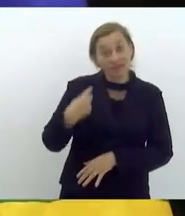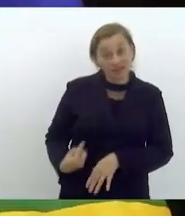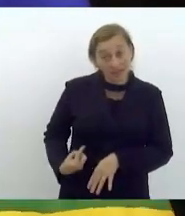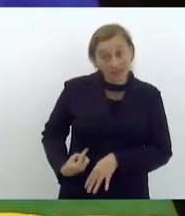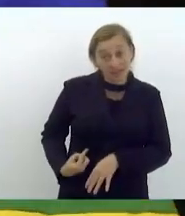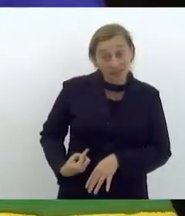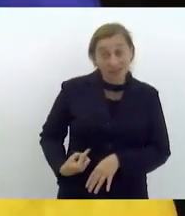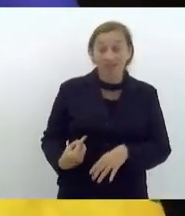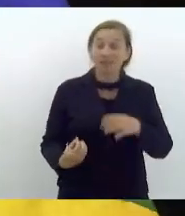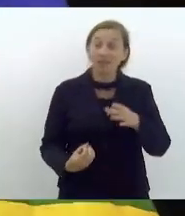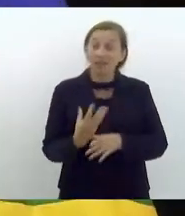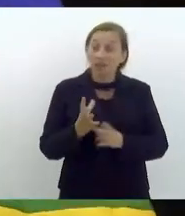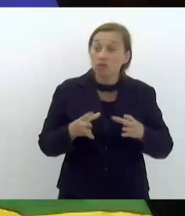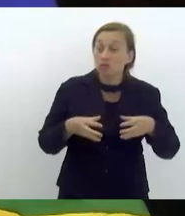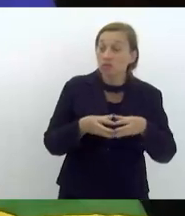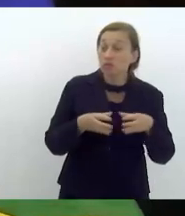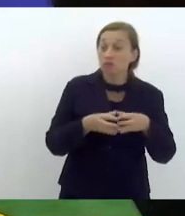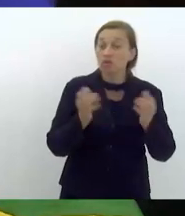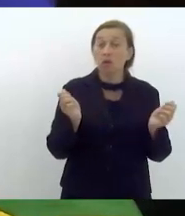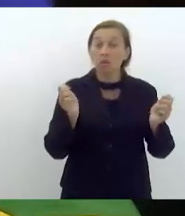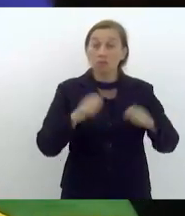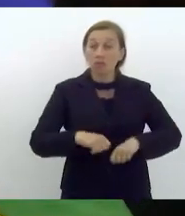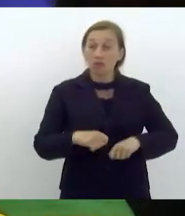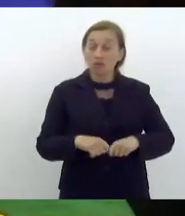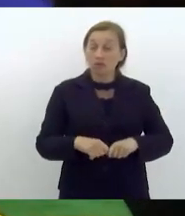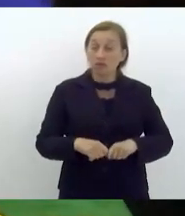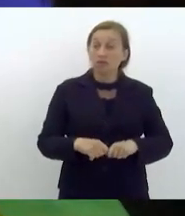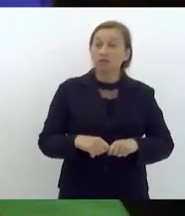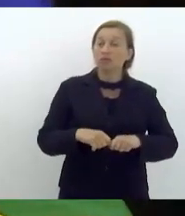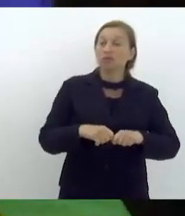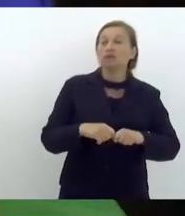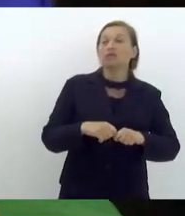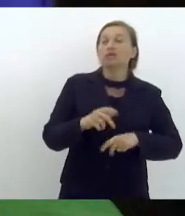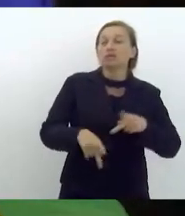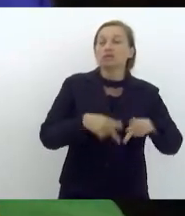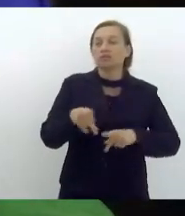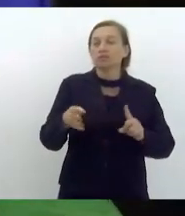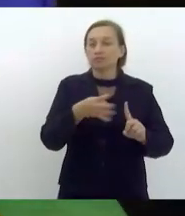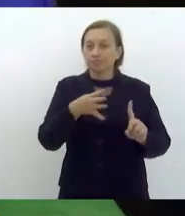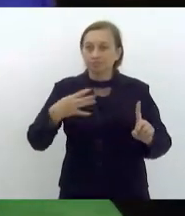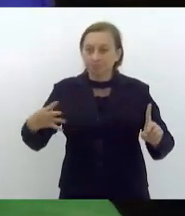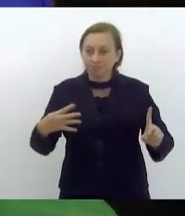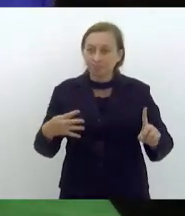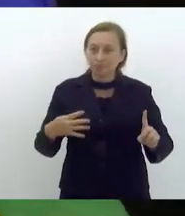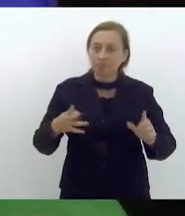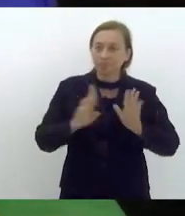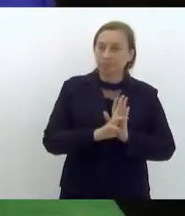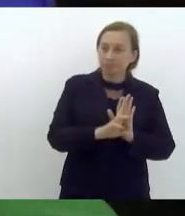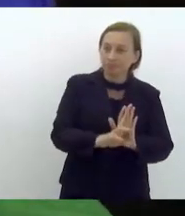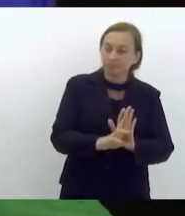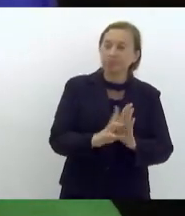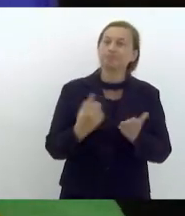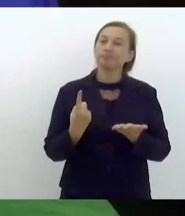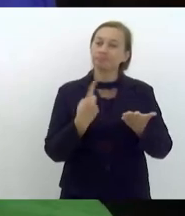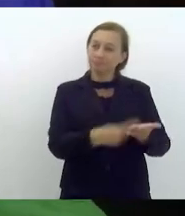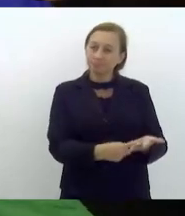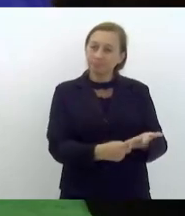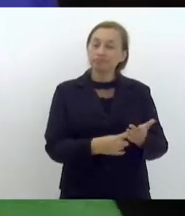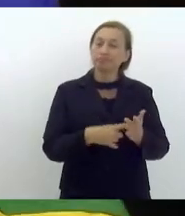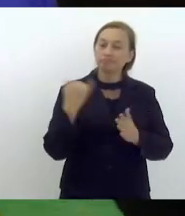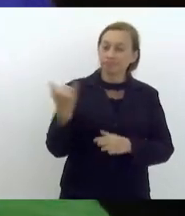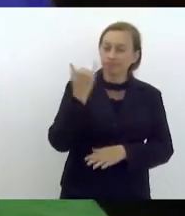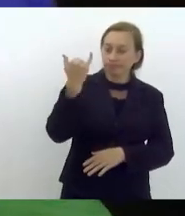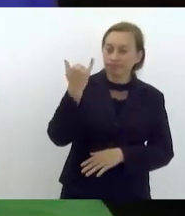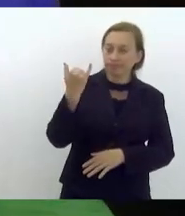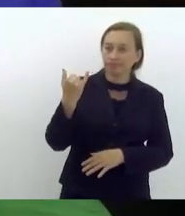que constrói com a gente aqui a possibilidade da população lgbtqia+ tem uma representante tão comprometida então importante